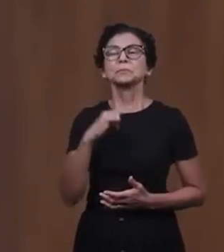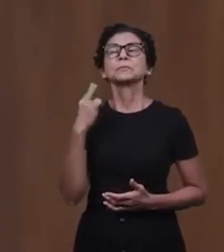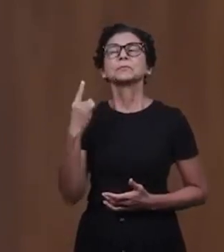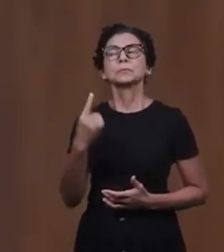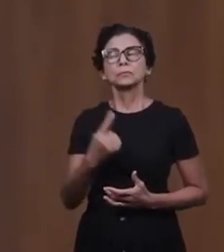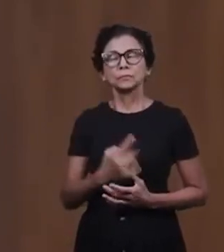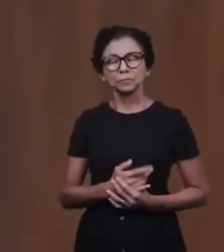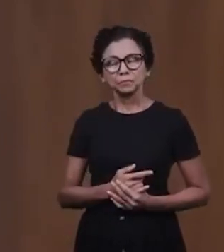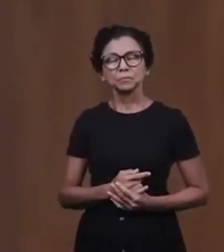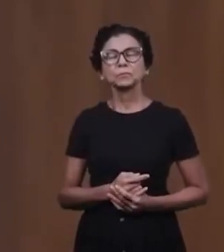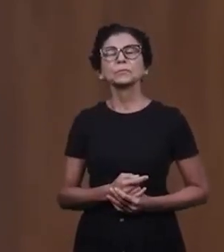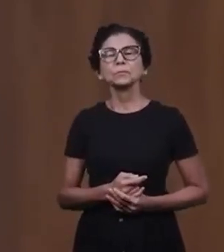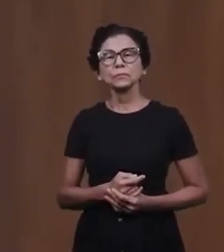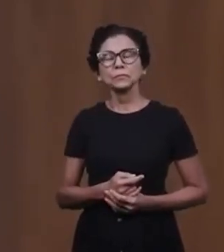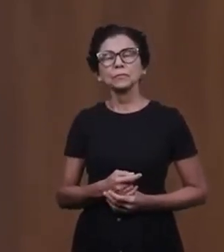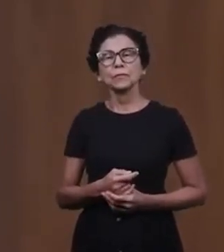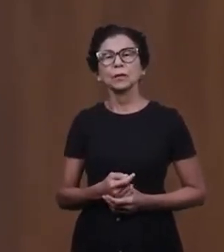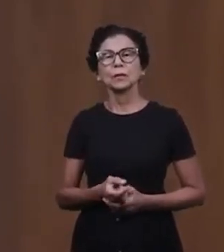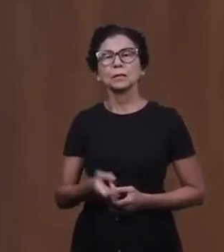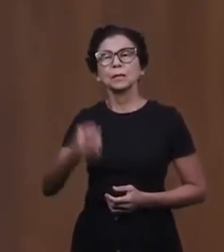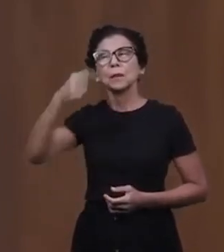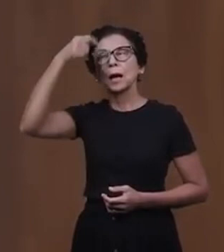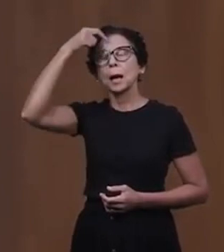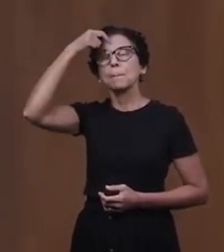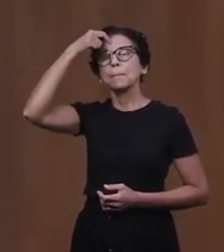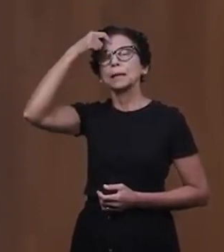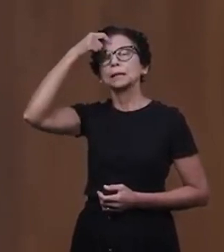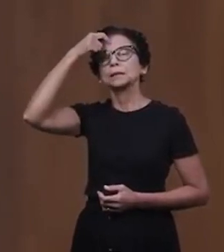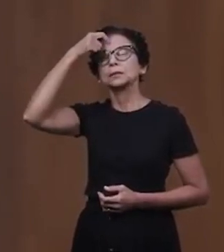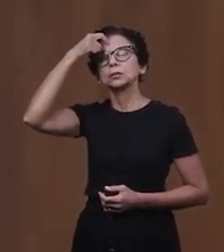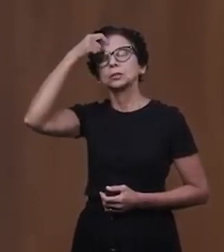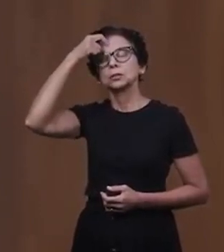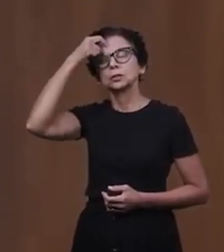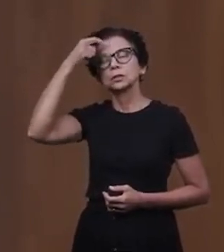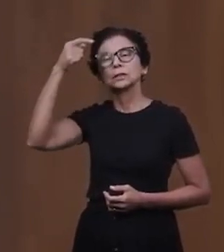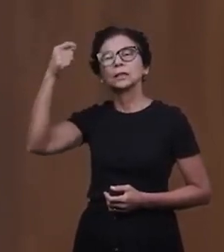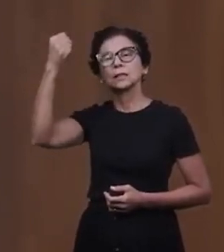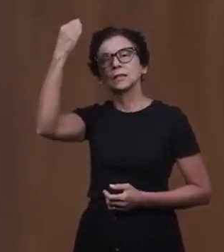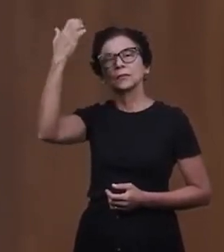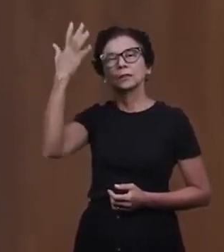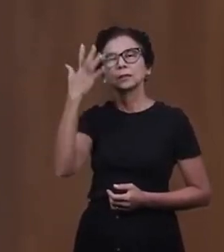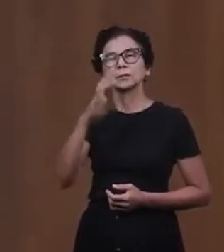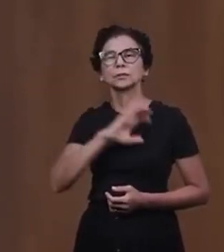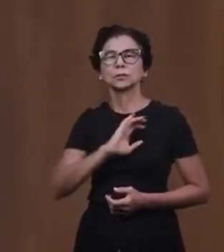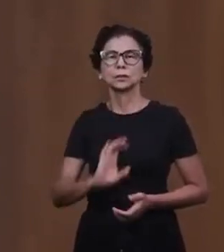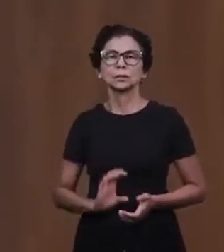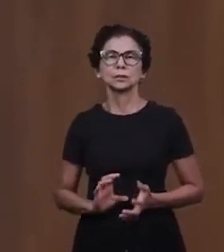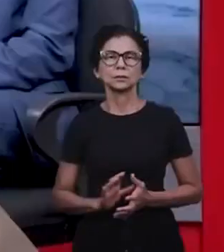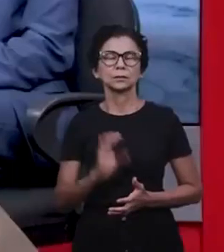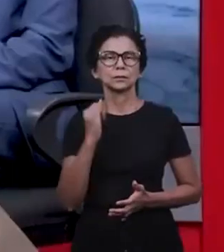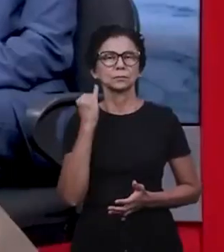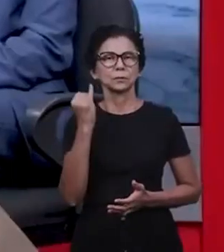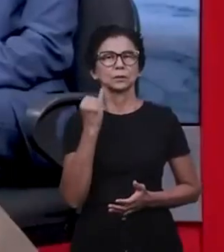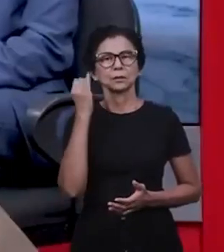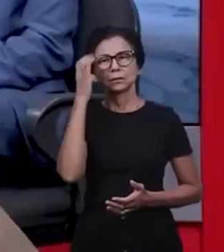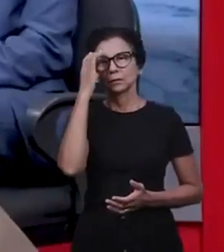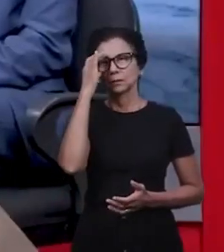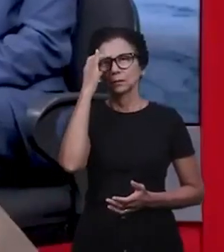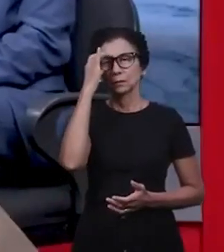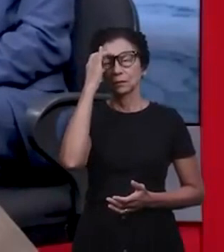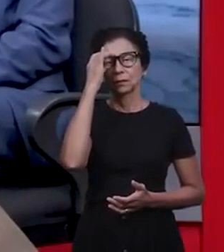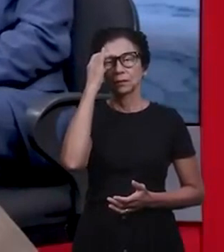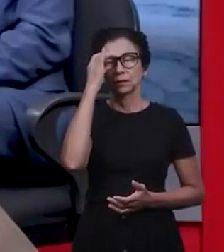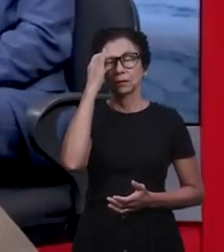porque nós temos a mente de Cristo. Entramos nos segredos, entramos nos mistérios, e isso é que é importante para nós. É interessante, Alexandre,